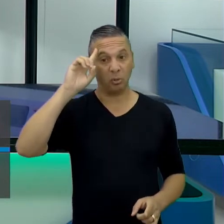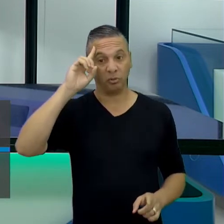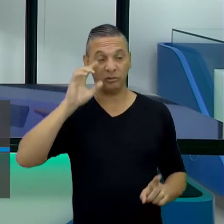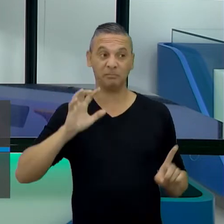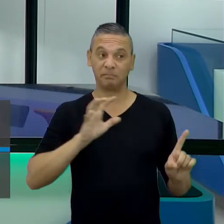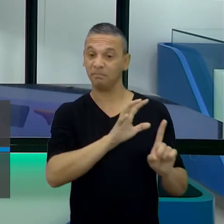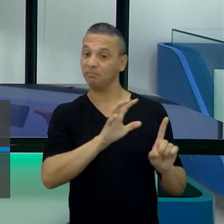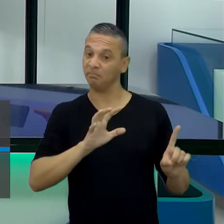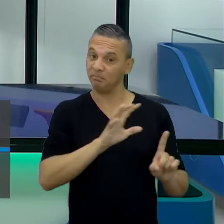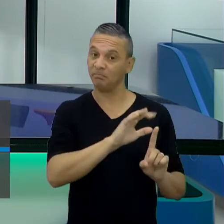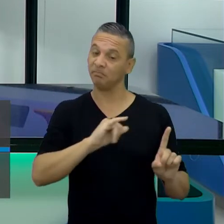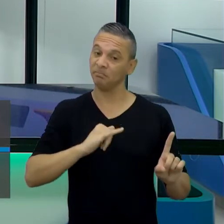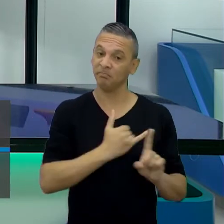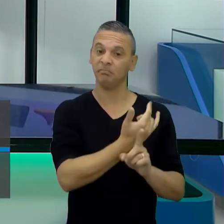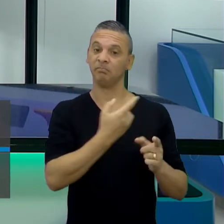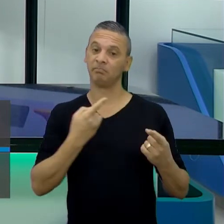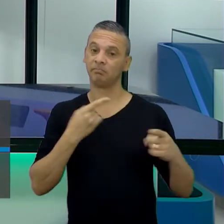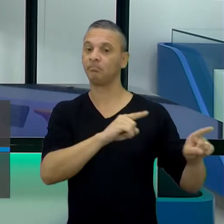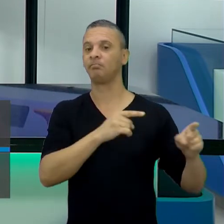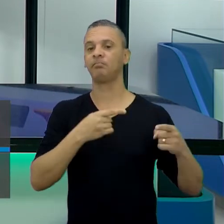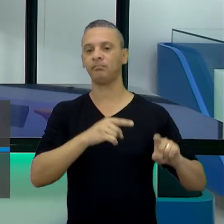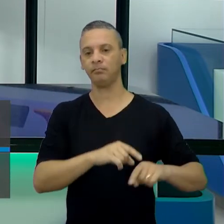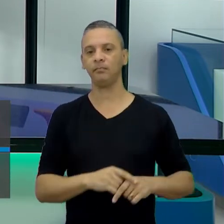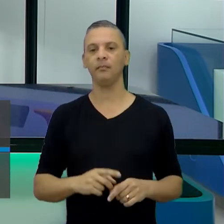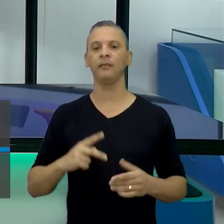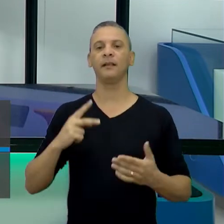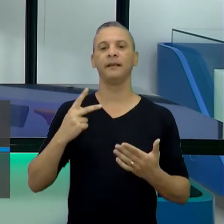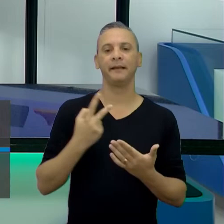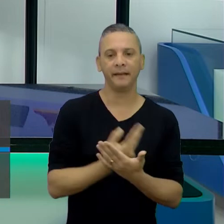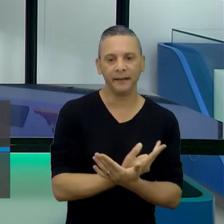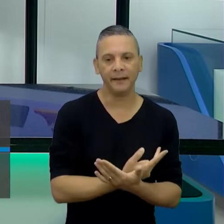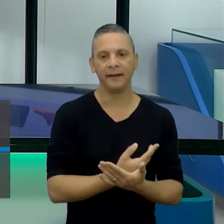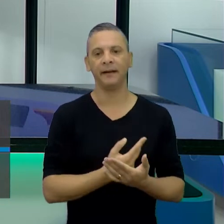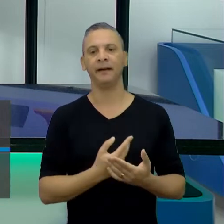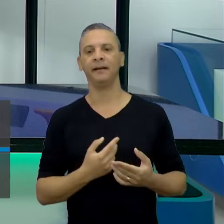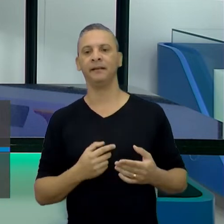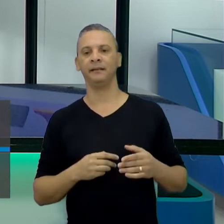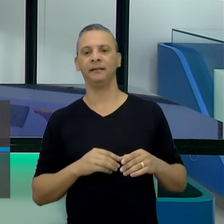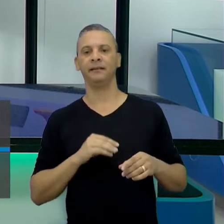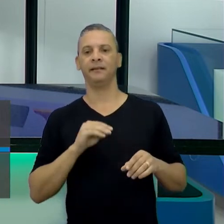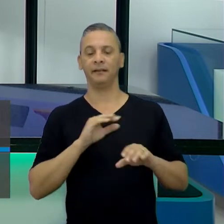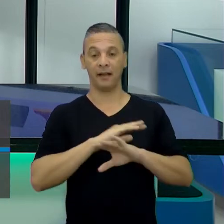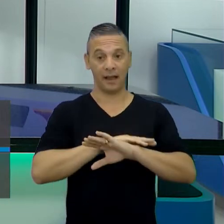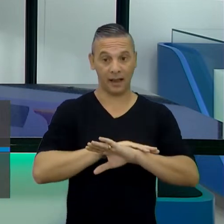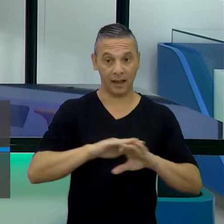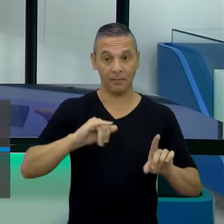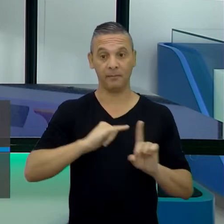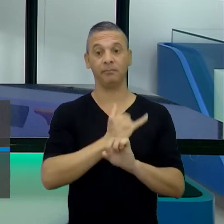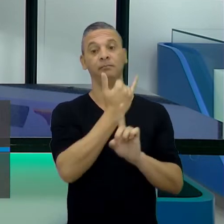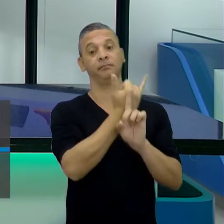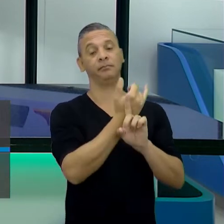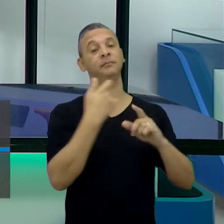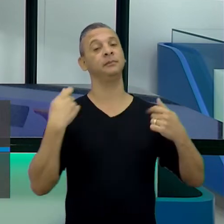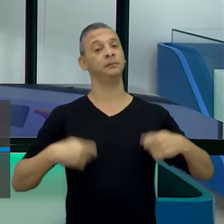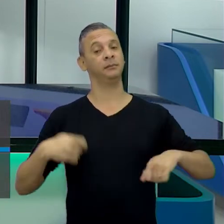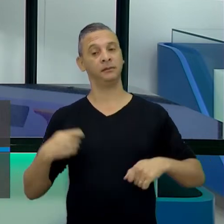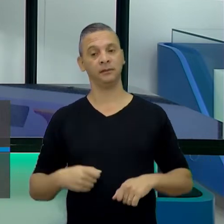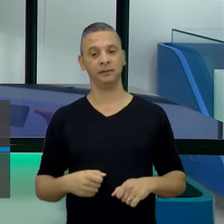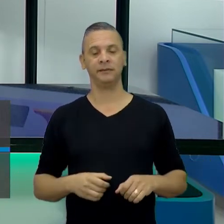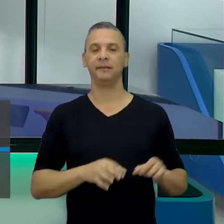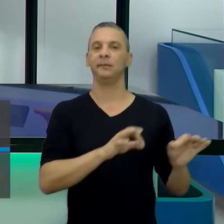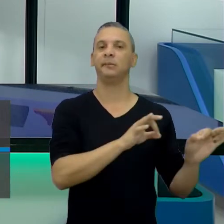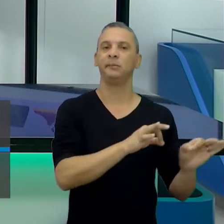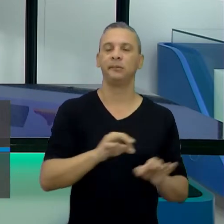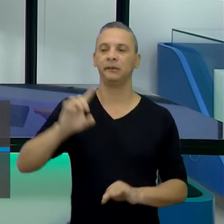explicar isso mesmo. Porque assim, tipo, é errado, tem que cuidar disso, tem que acabar tal. Mas bullying é